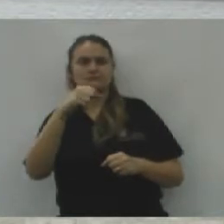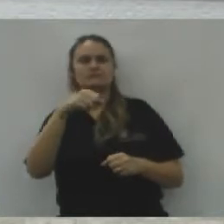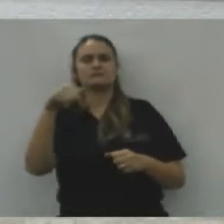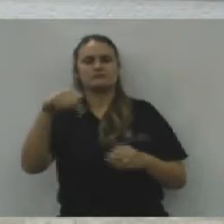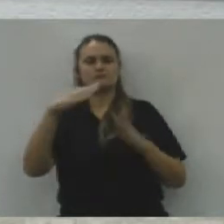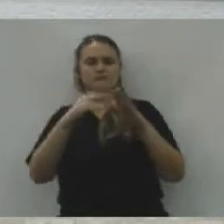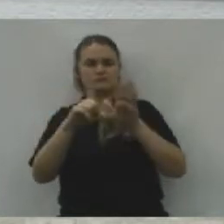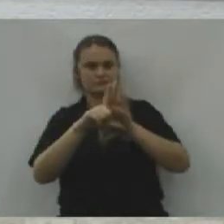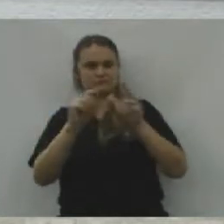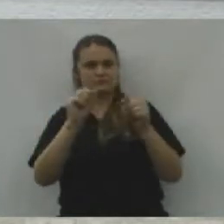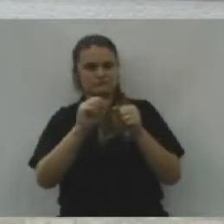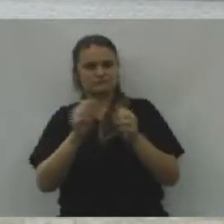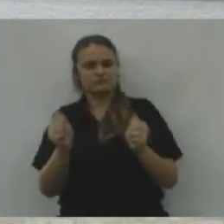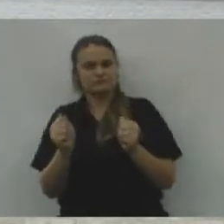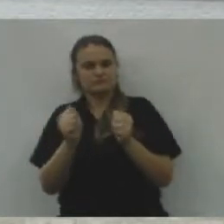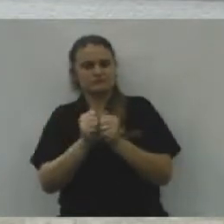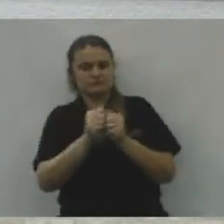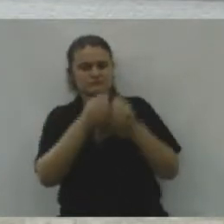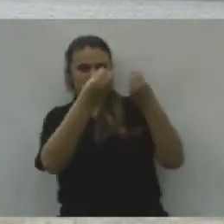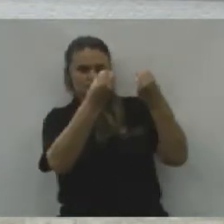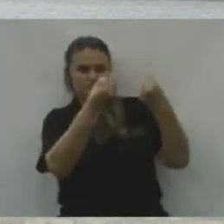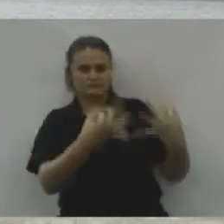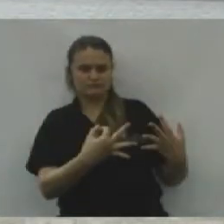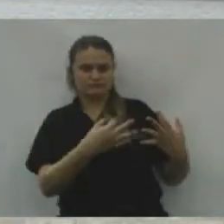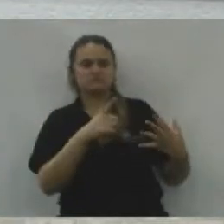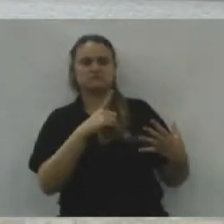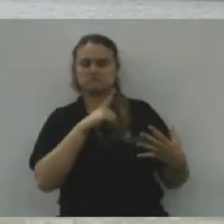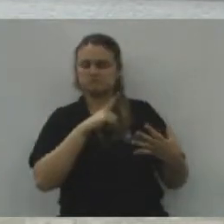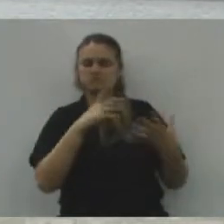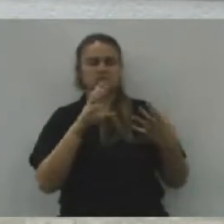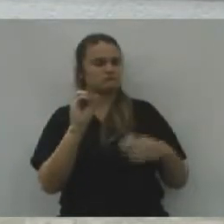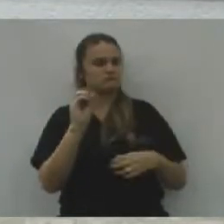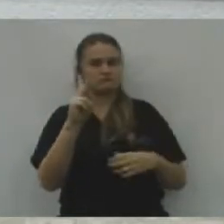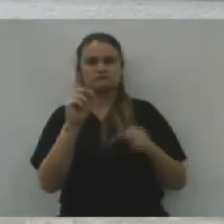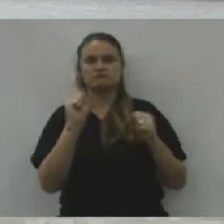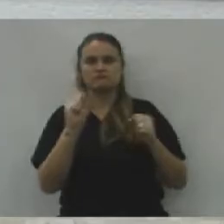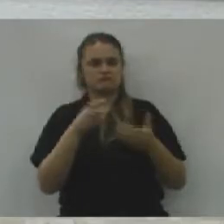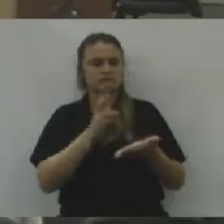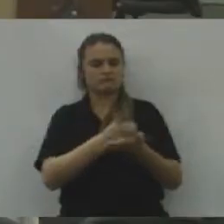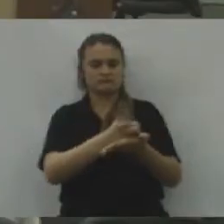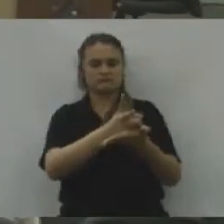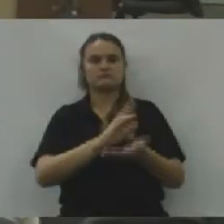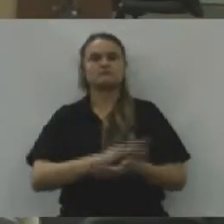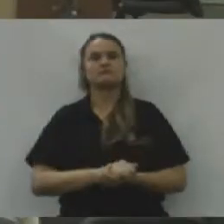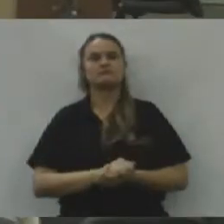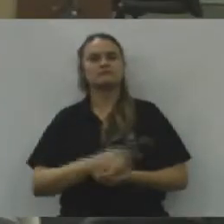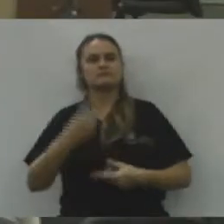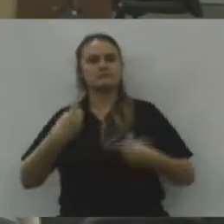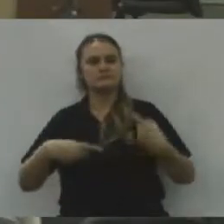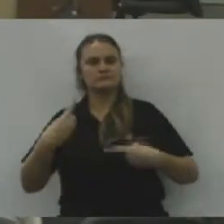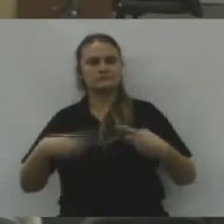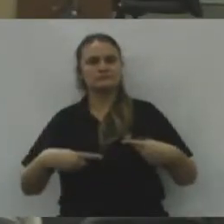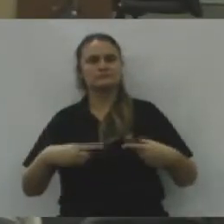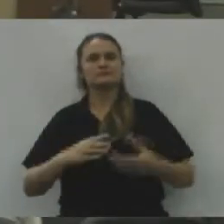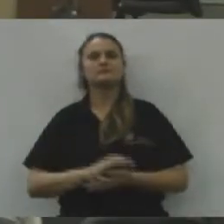Legislativo, juntamente com a justificativa, oferecemos parecer favorável. É o parecer. Em discussão?